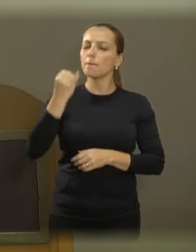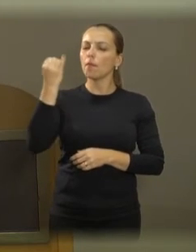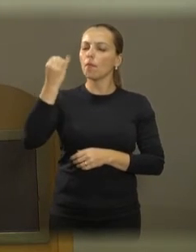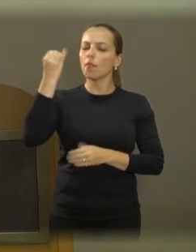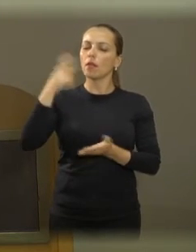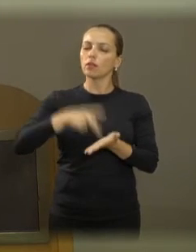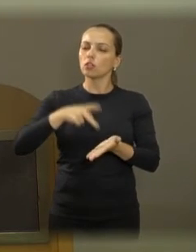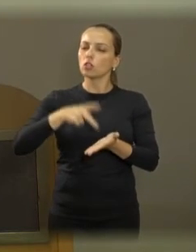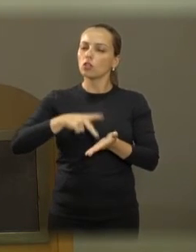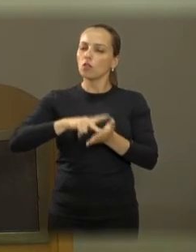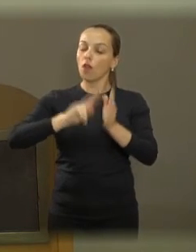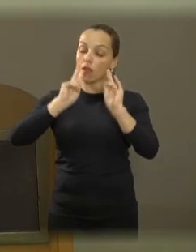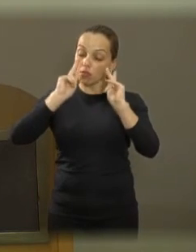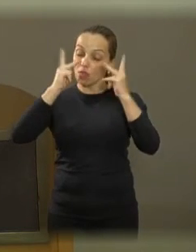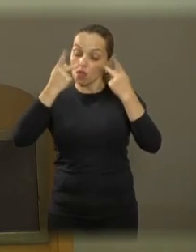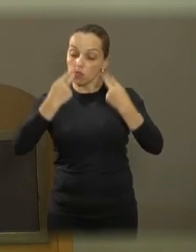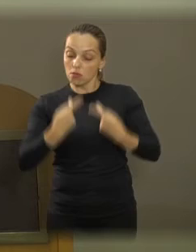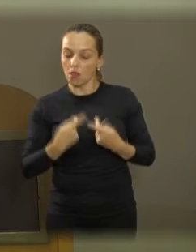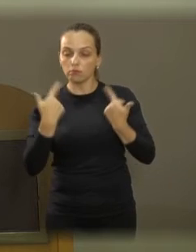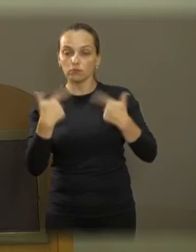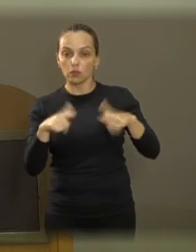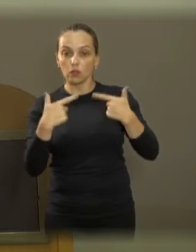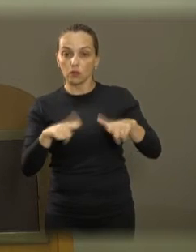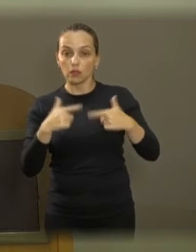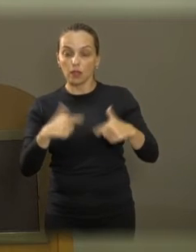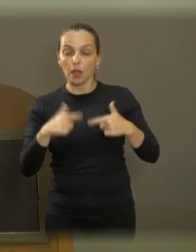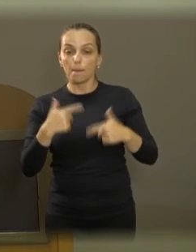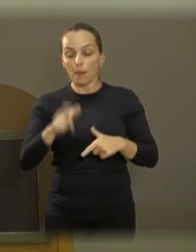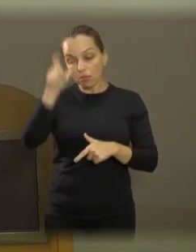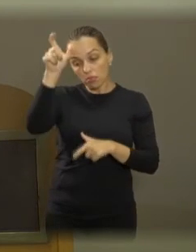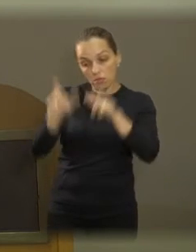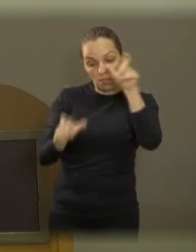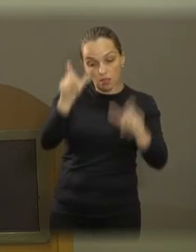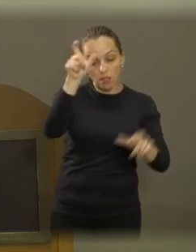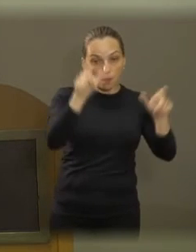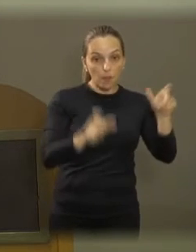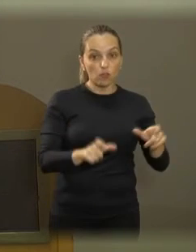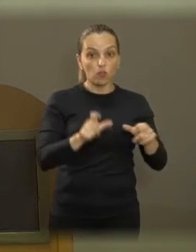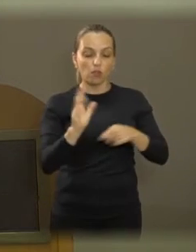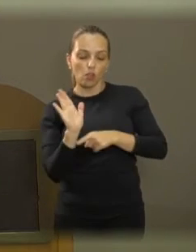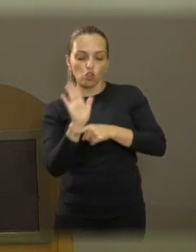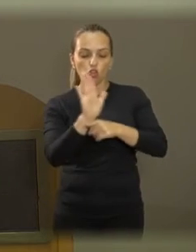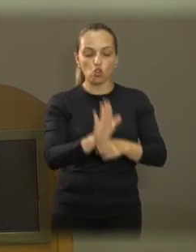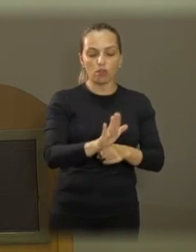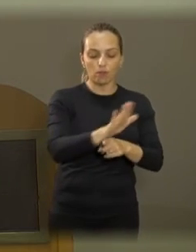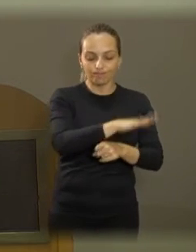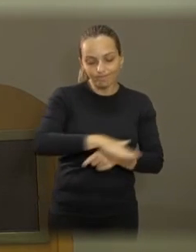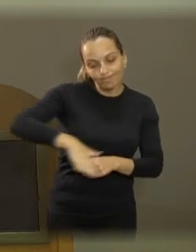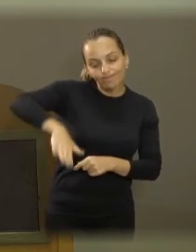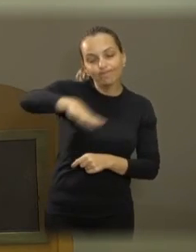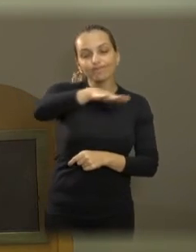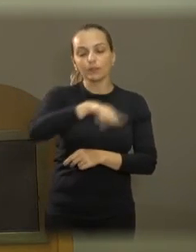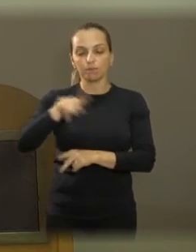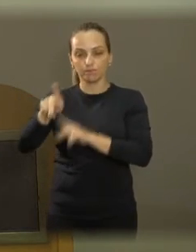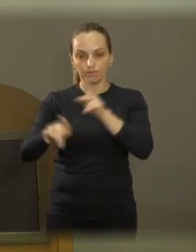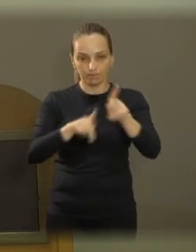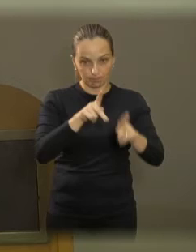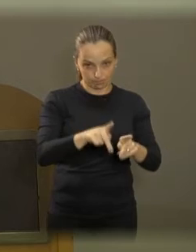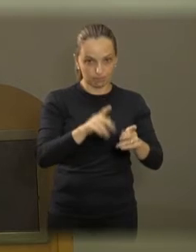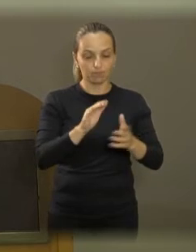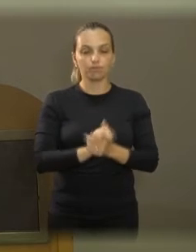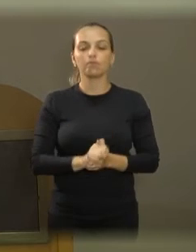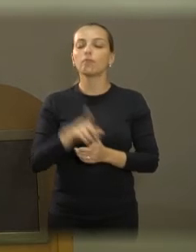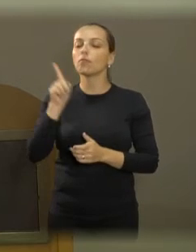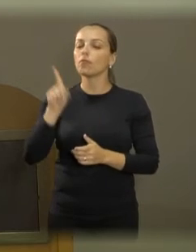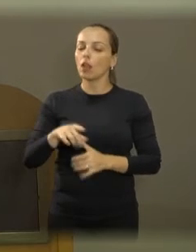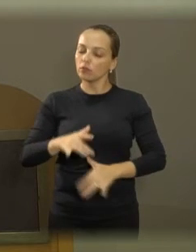Jefferson, reconhecer o trabalho das pessoas que abrilhantam a nossa sociedade e se colocam a serviço das pessoas. Uma honra prestar essa